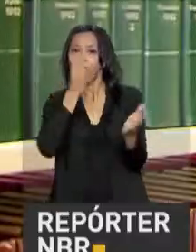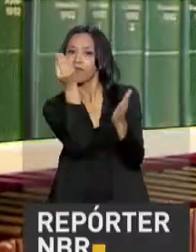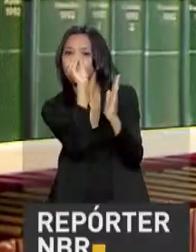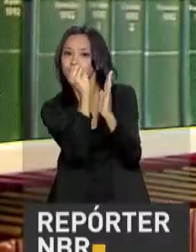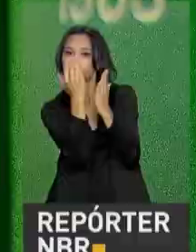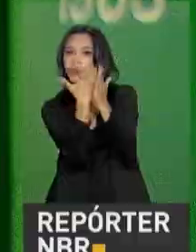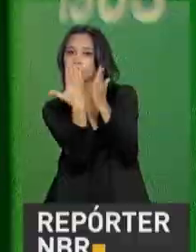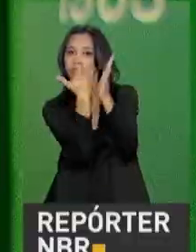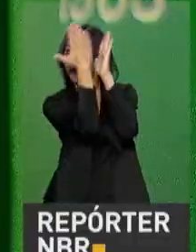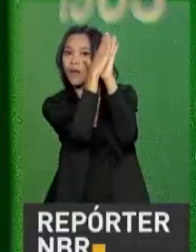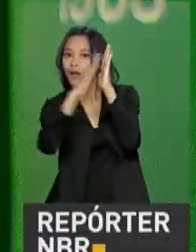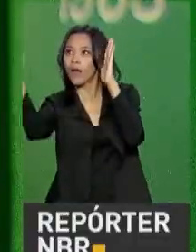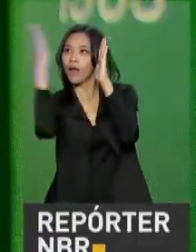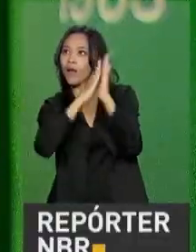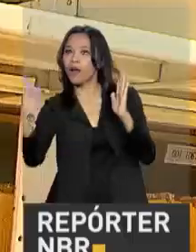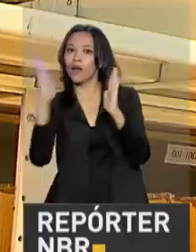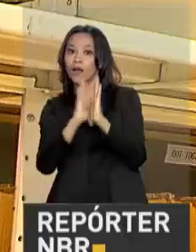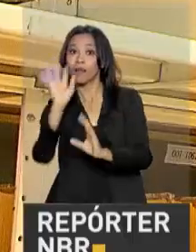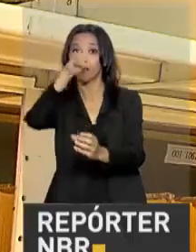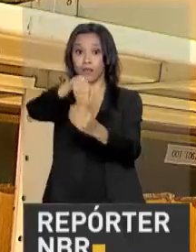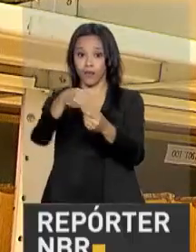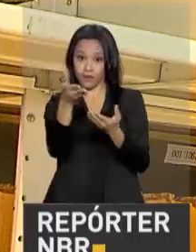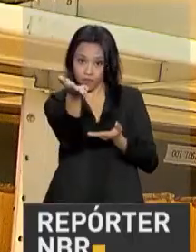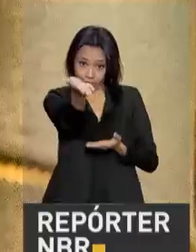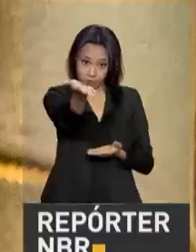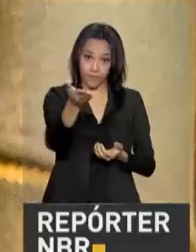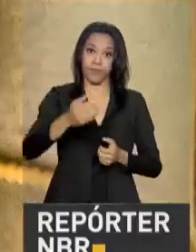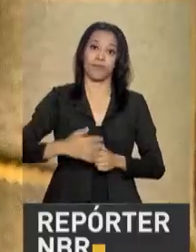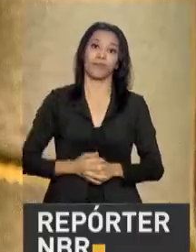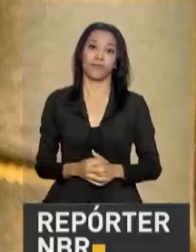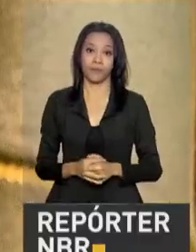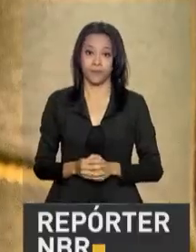da Biblioteca da Imprensa Nacional.